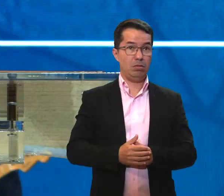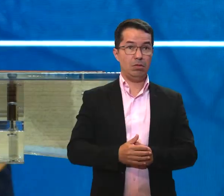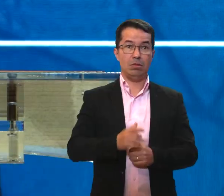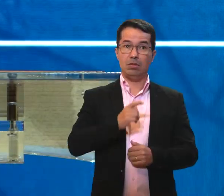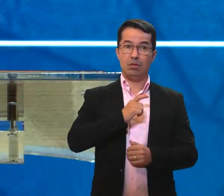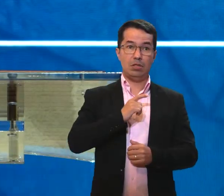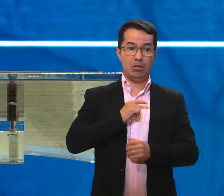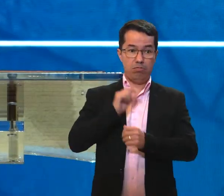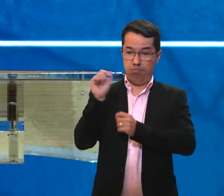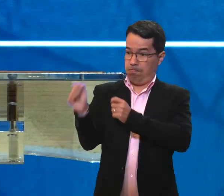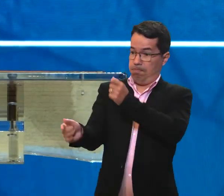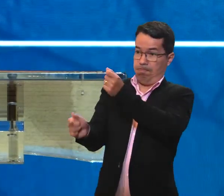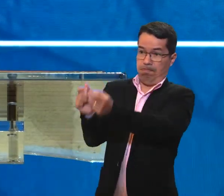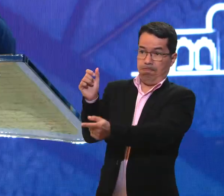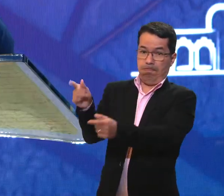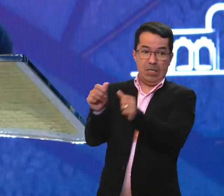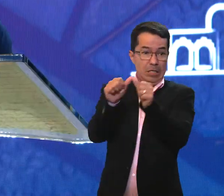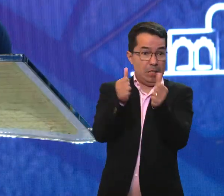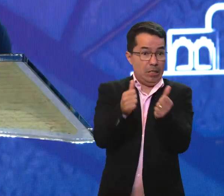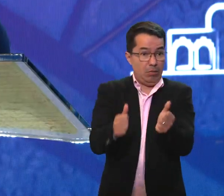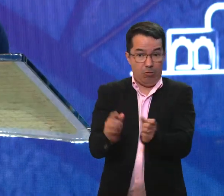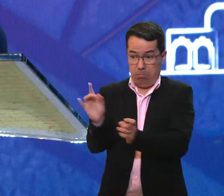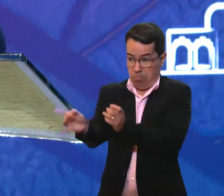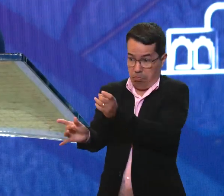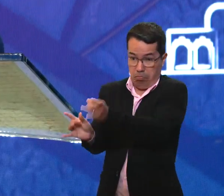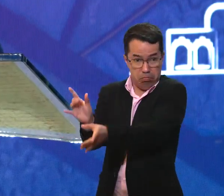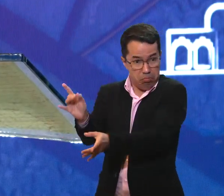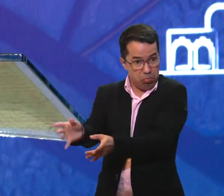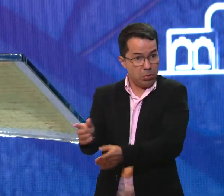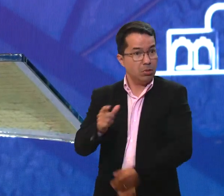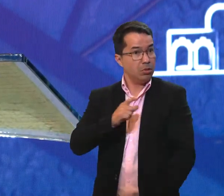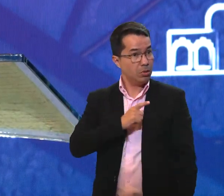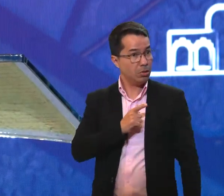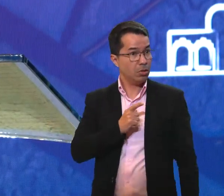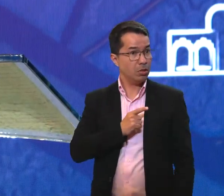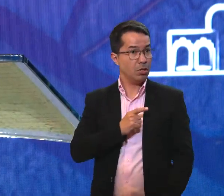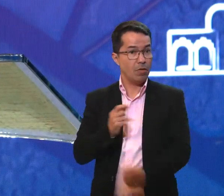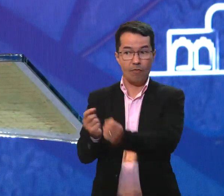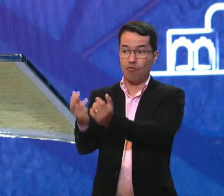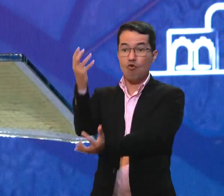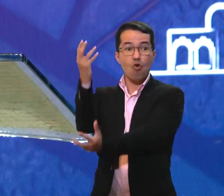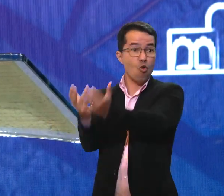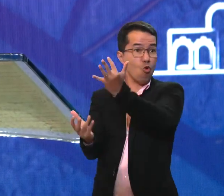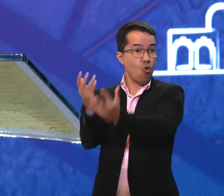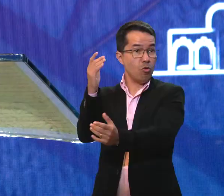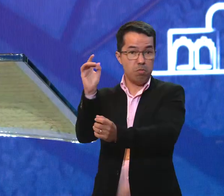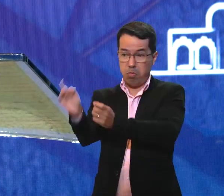amuletos, aquilo que representava a vida antiga, e queimavam na fogueira.